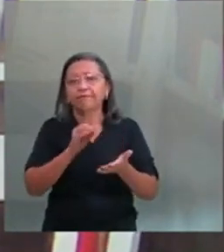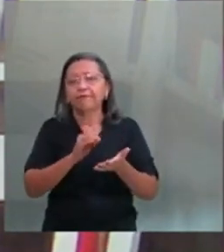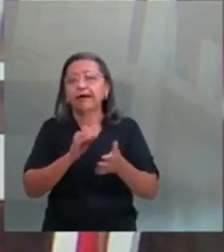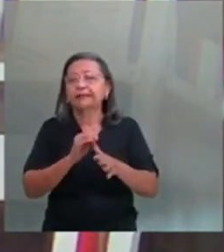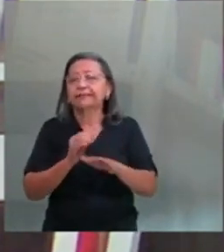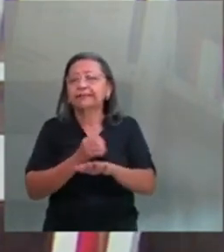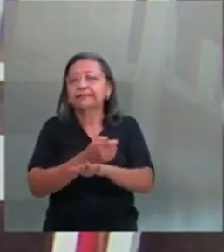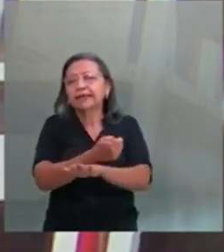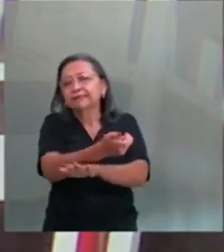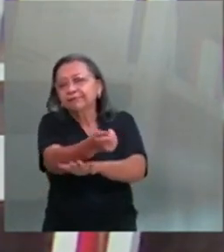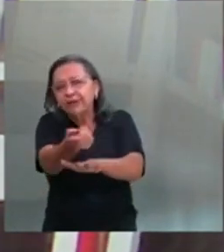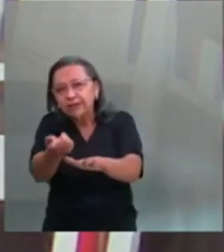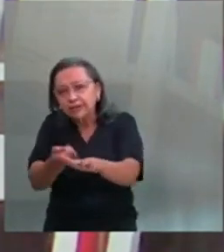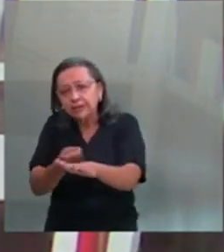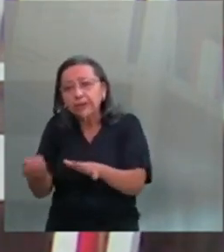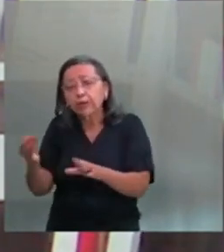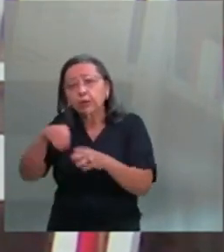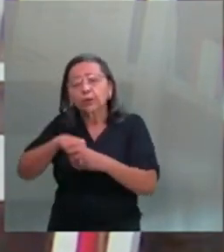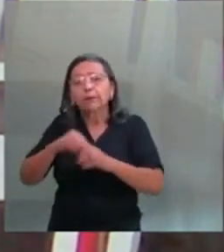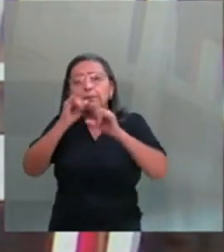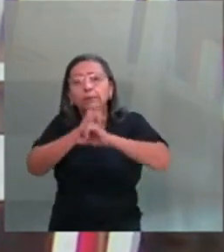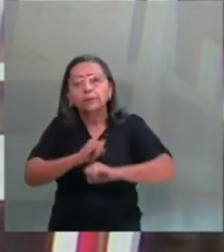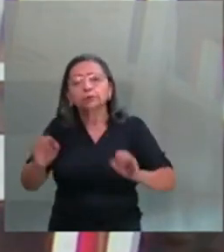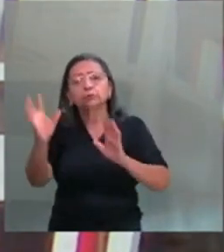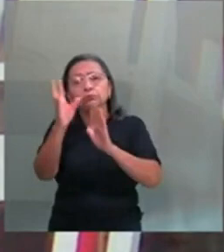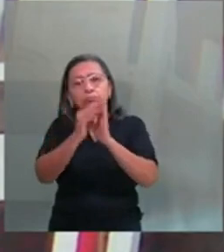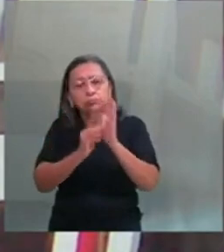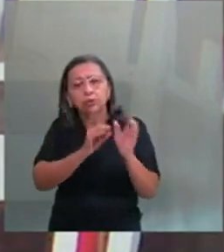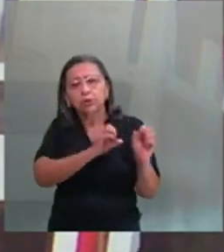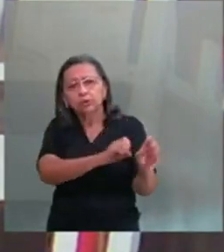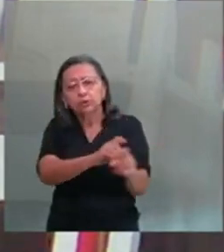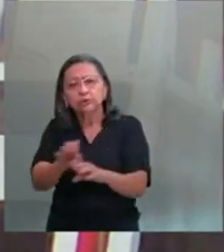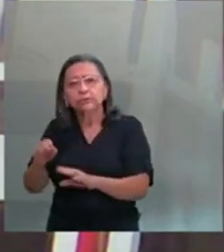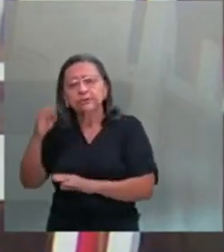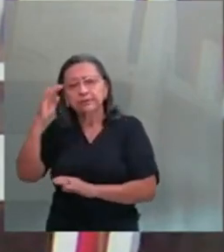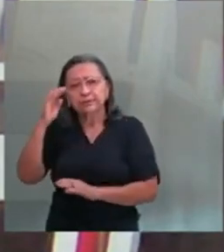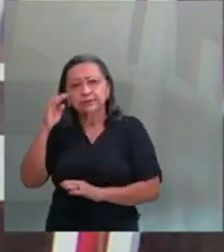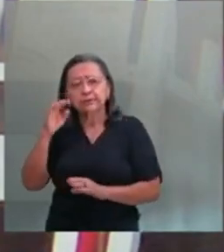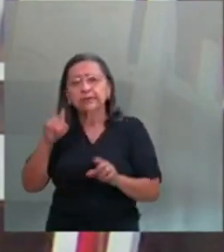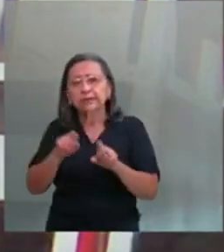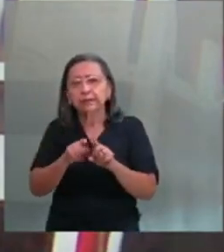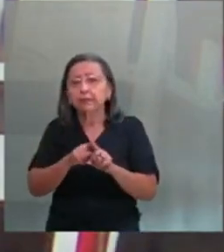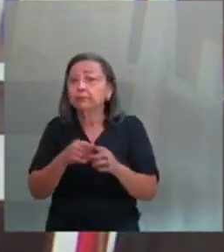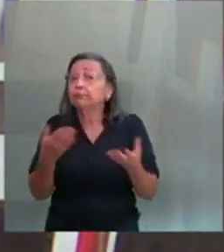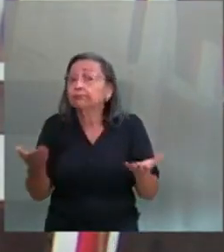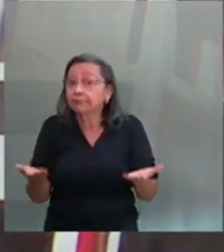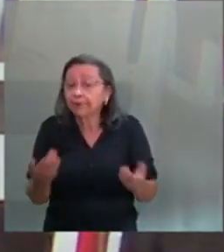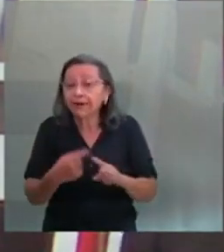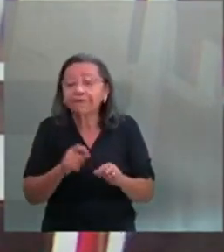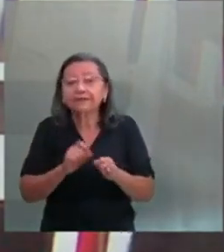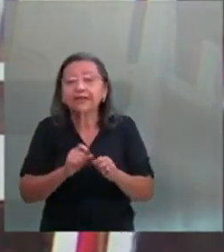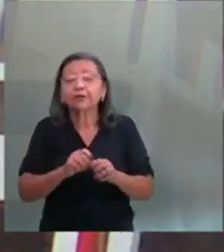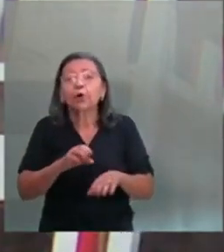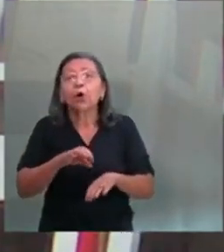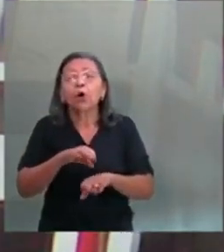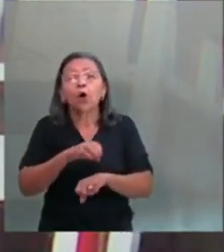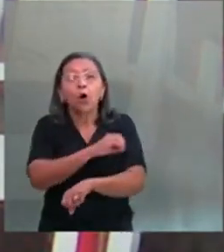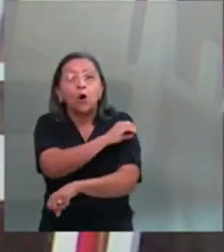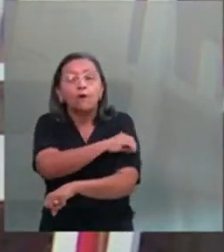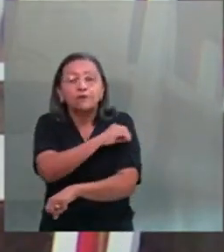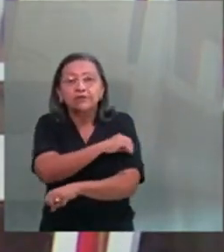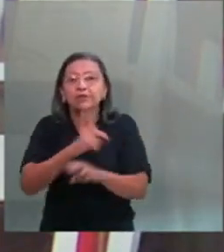news, incluindo a publicação de conteúdos educativos específicos e, por que não, realizando oficinas